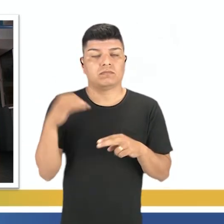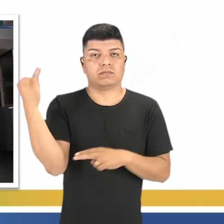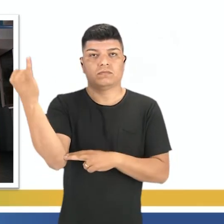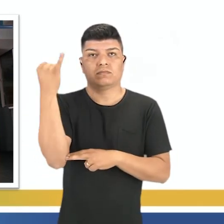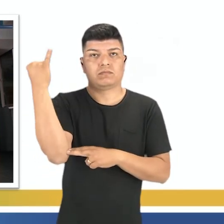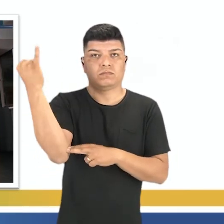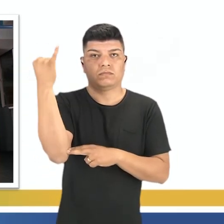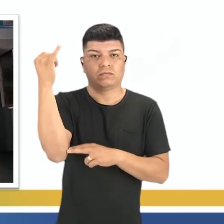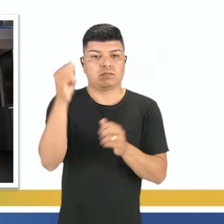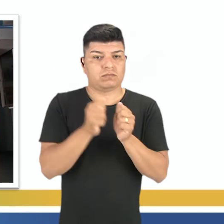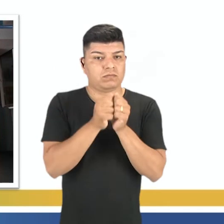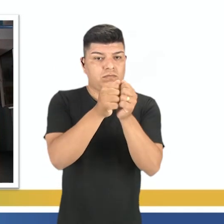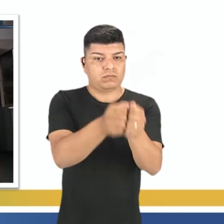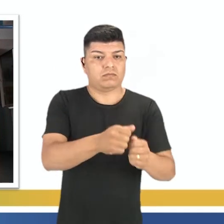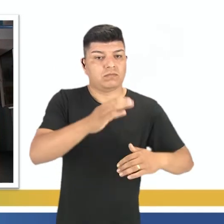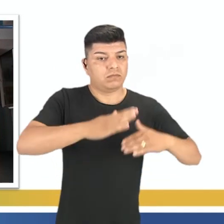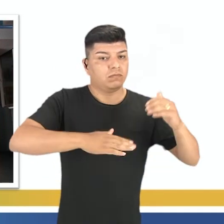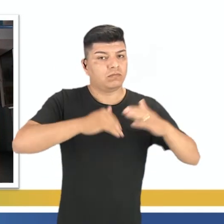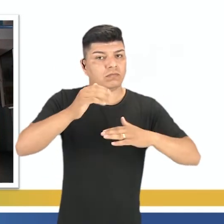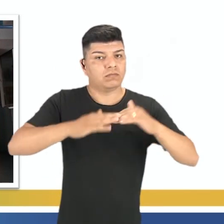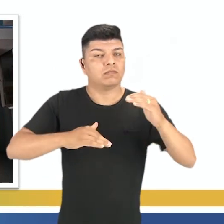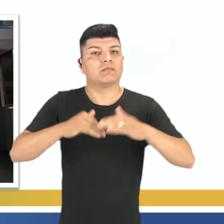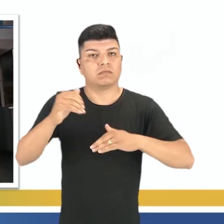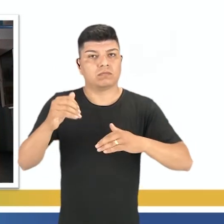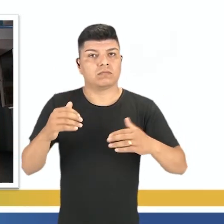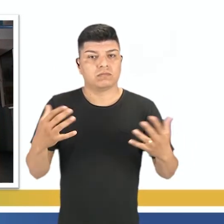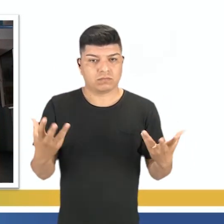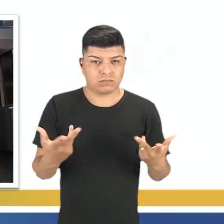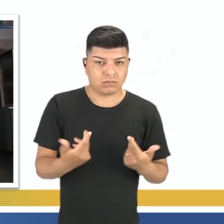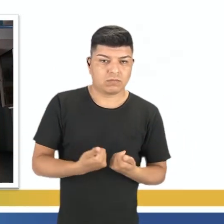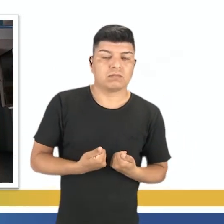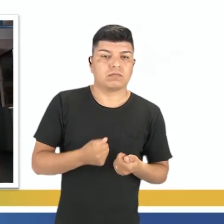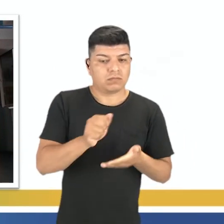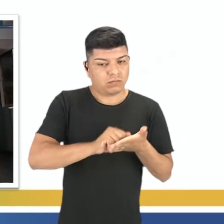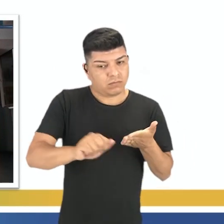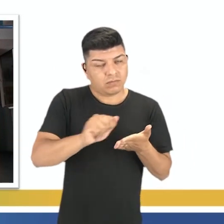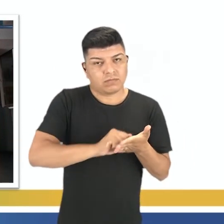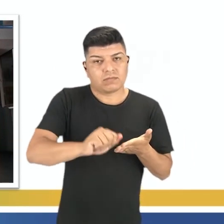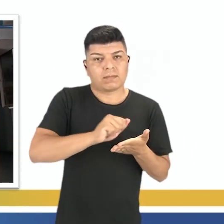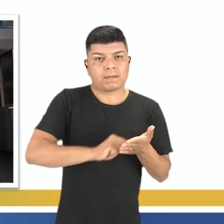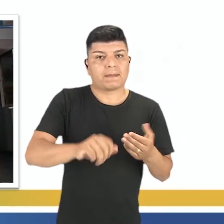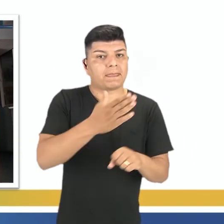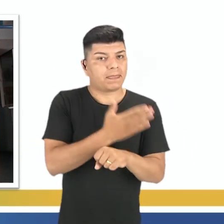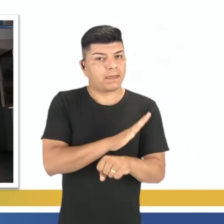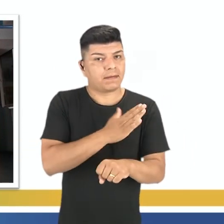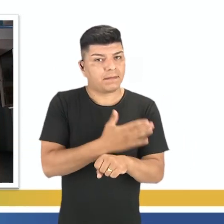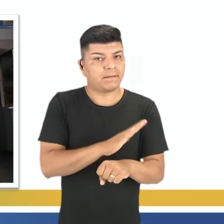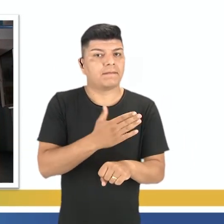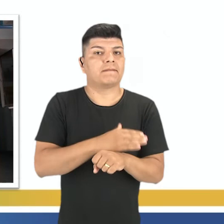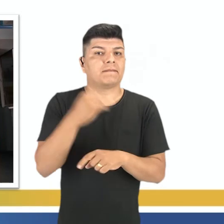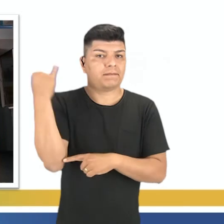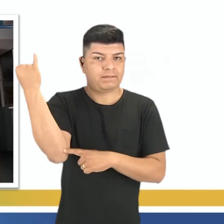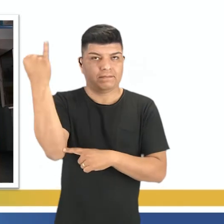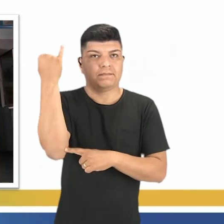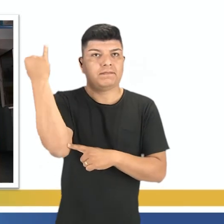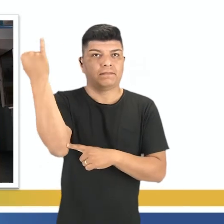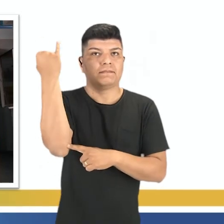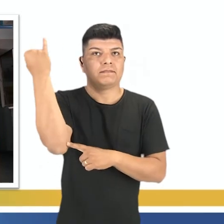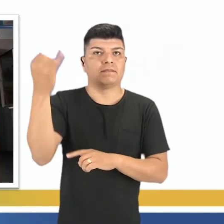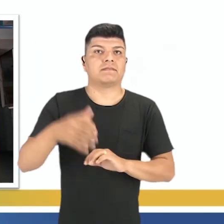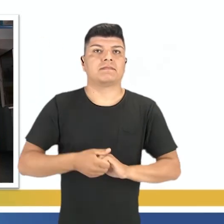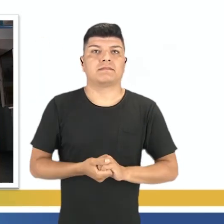de um acompanhamento profissional habilitado para a prescrição do treinamento é extremamente importante,